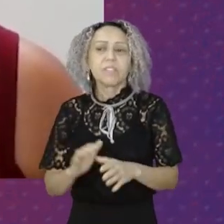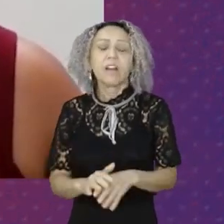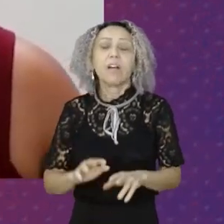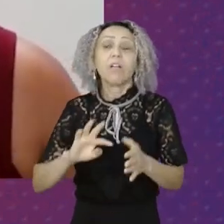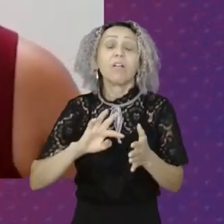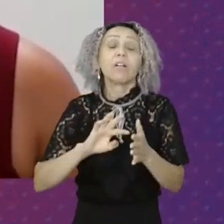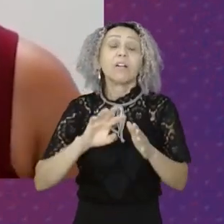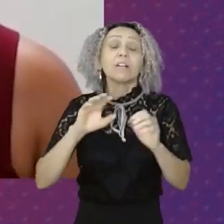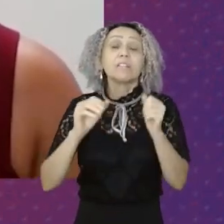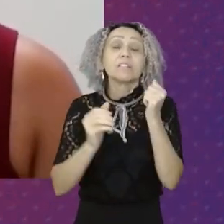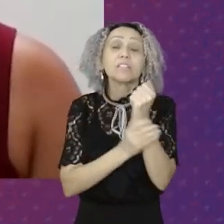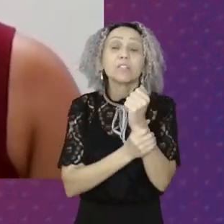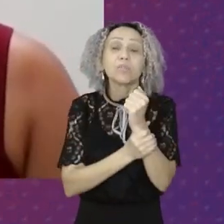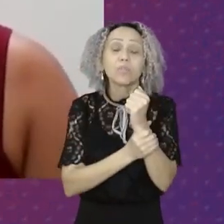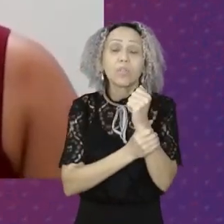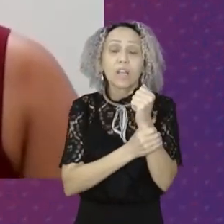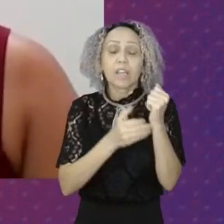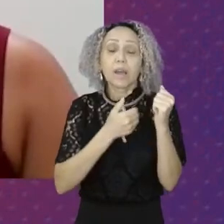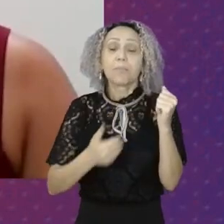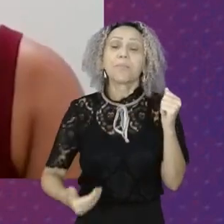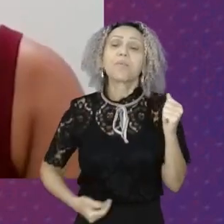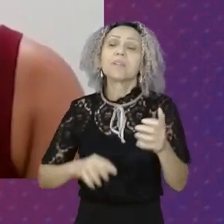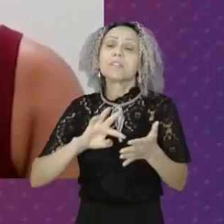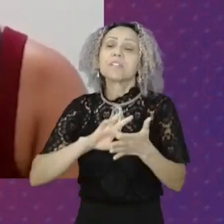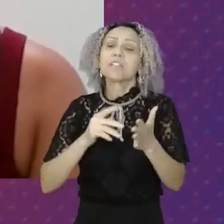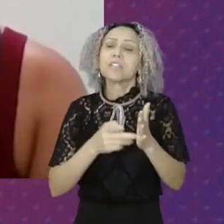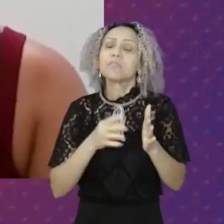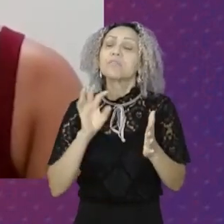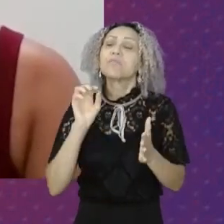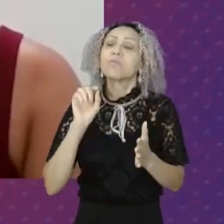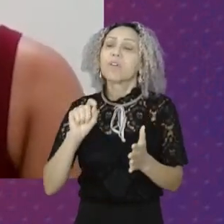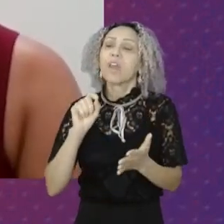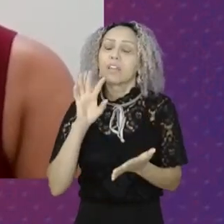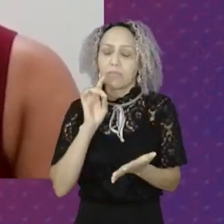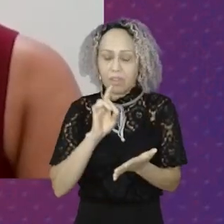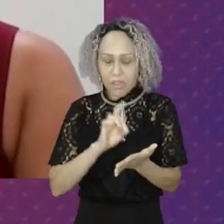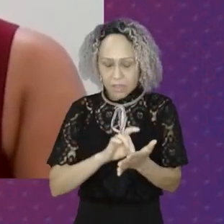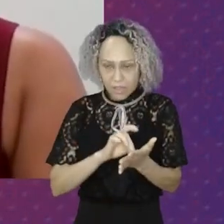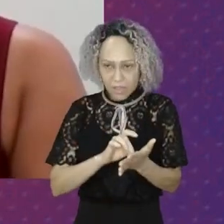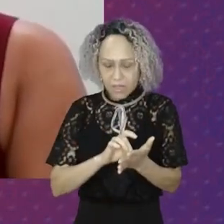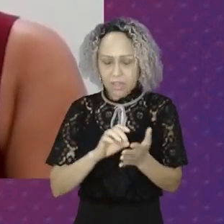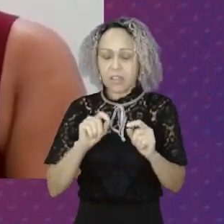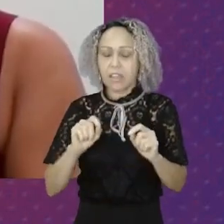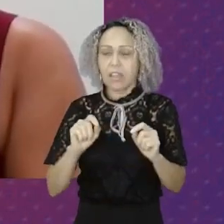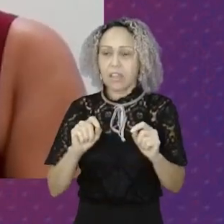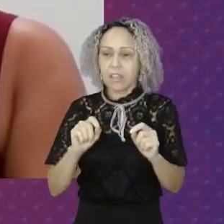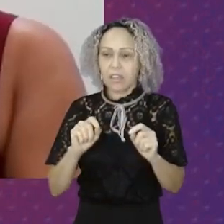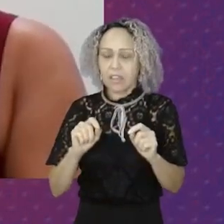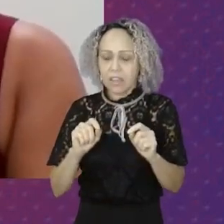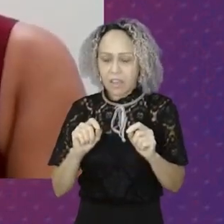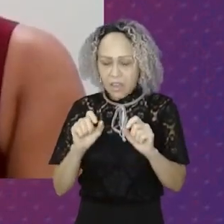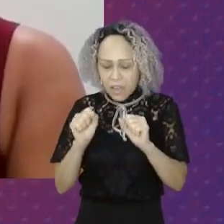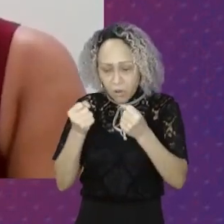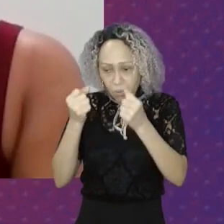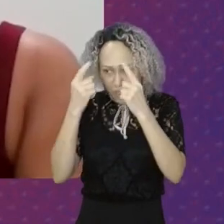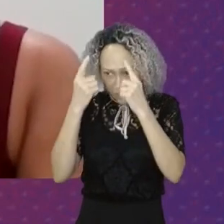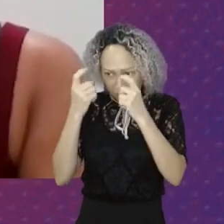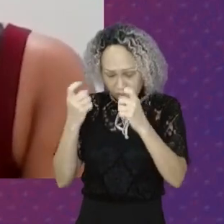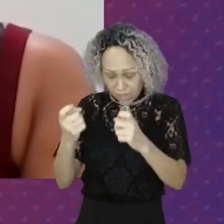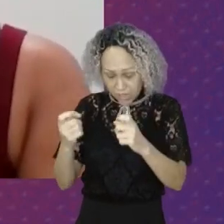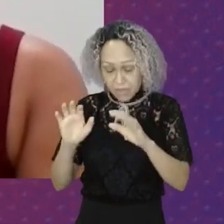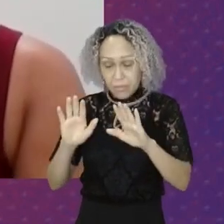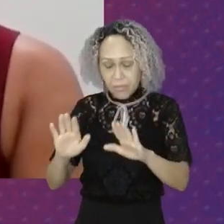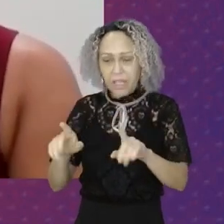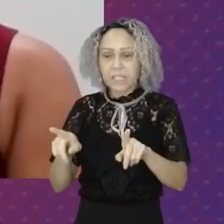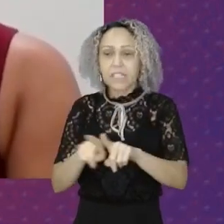como base não violência, não a manutenção dessa estrutura social que é desigual, mas sim que tem como base